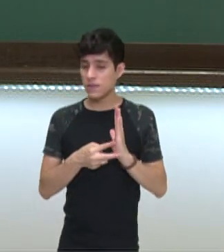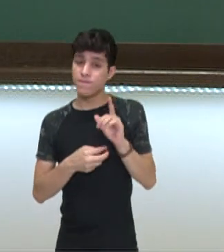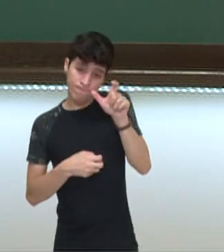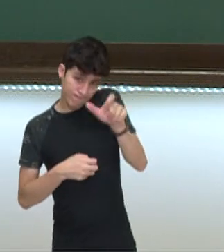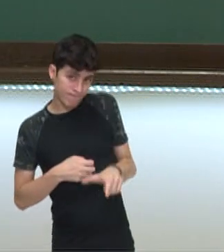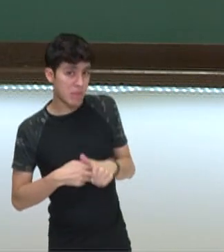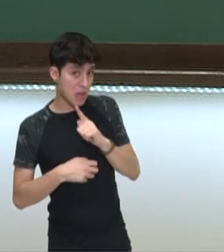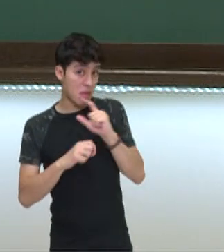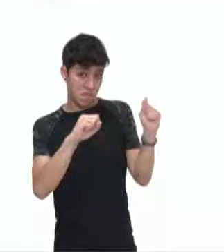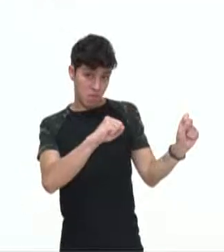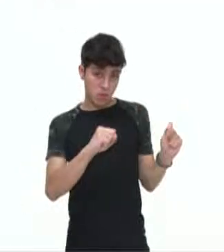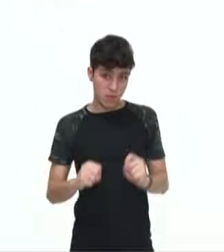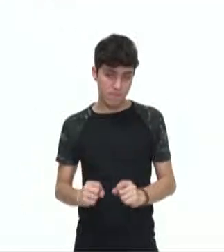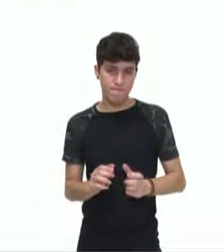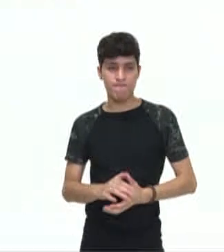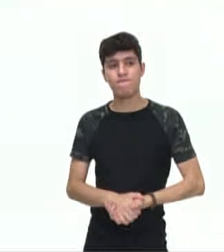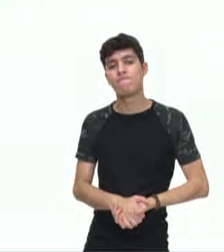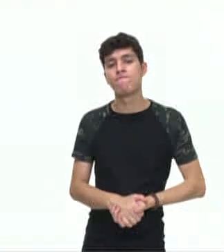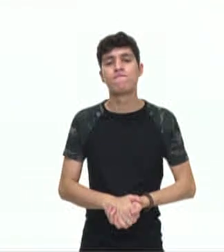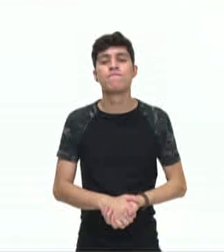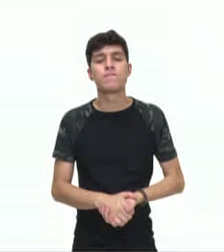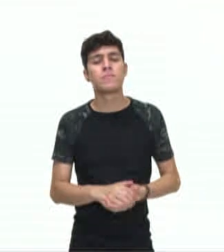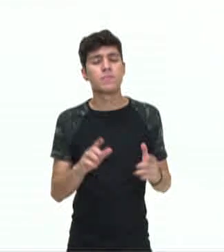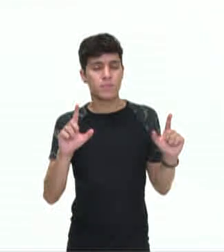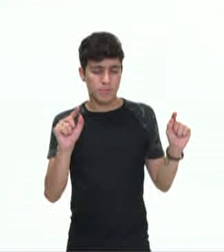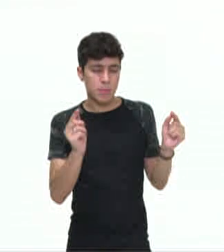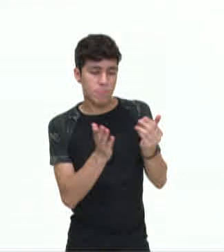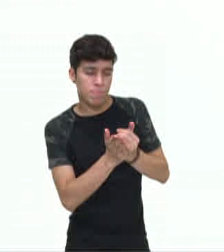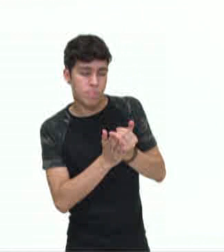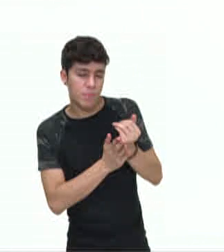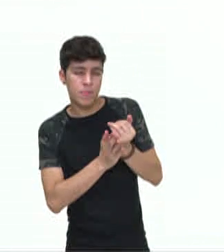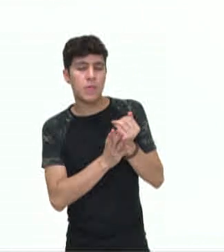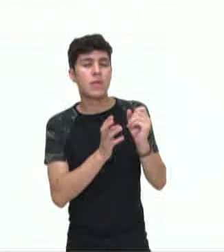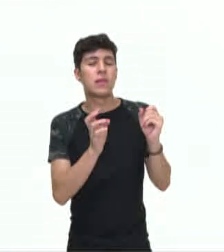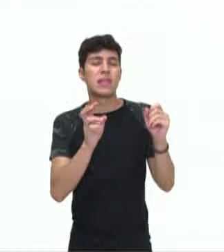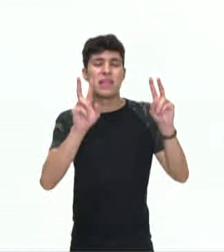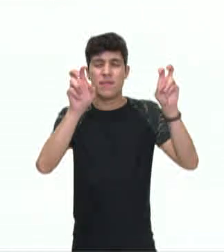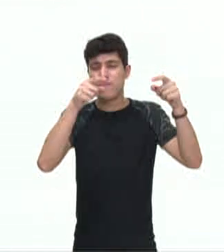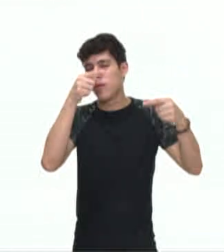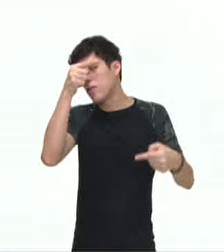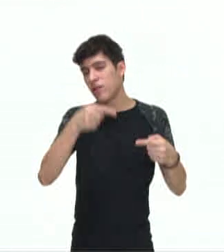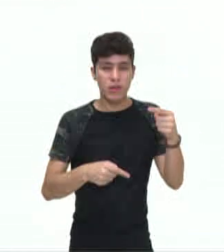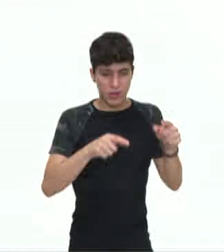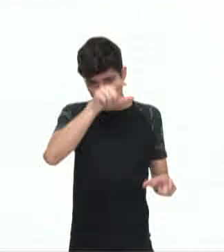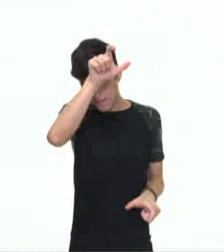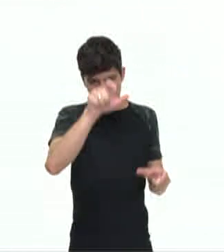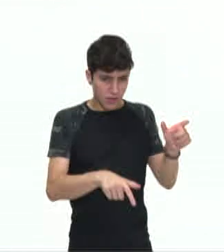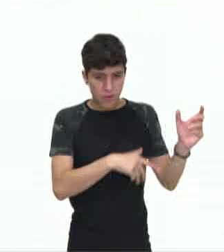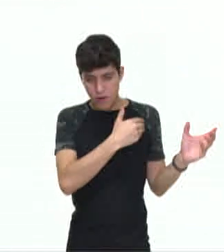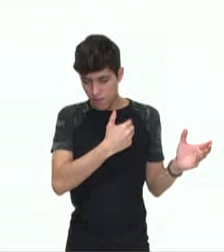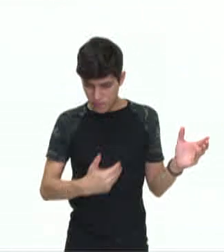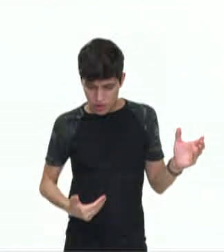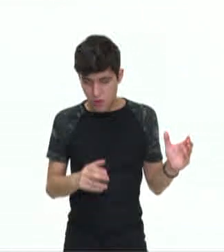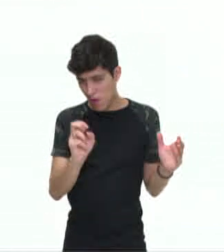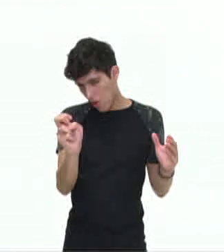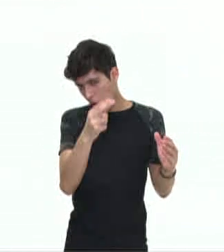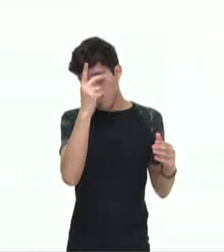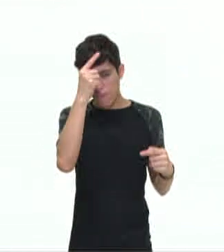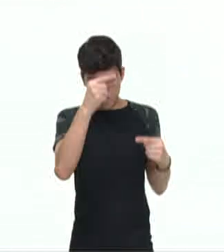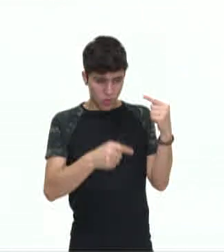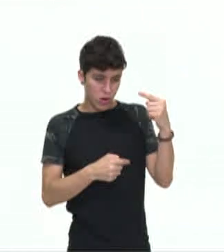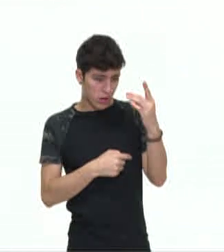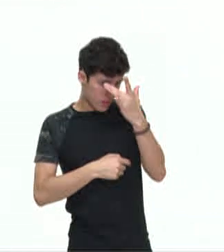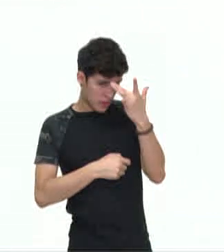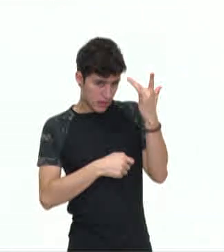poder. E aí é estabelecido o que é chamado de política dos governadores. A política dos governadores, ou também chamada política